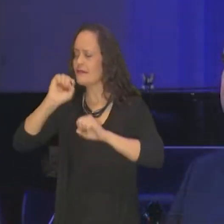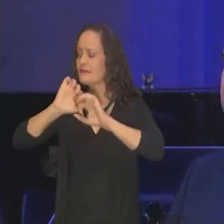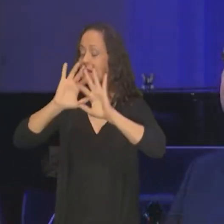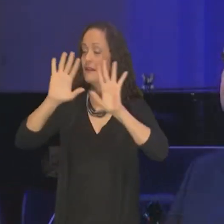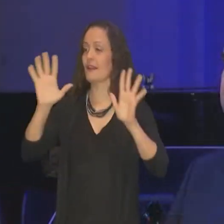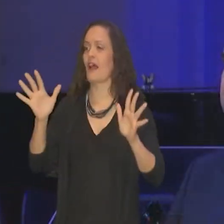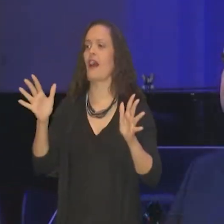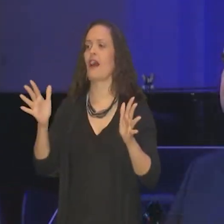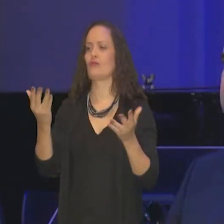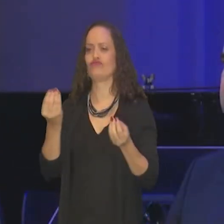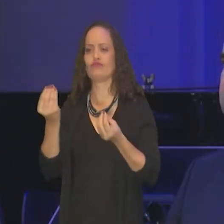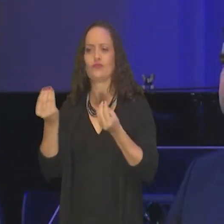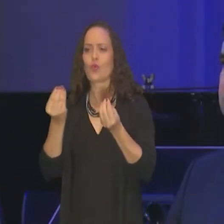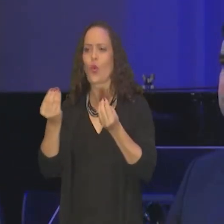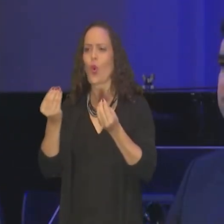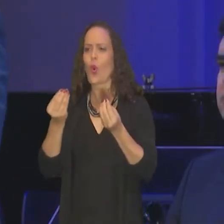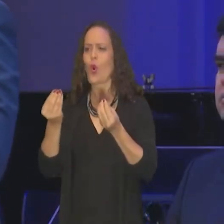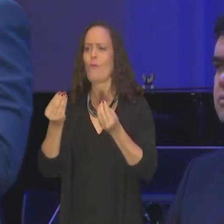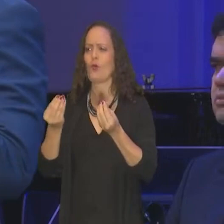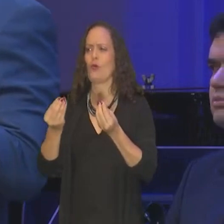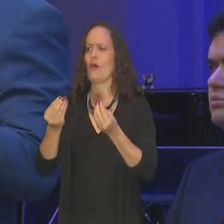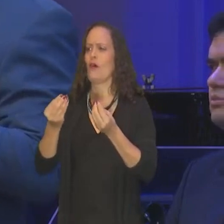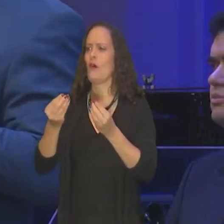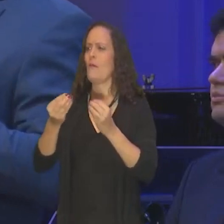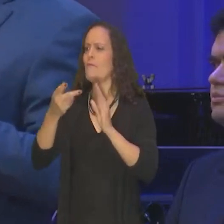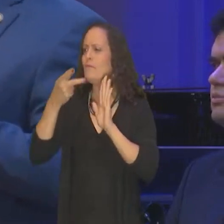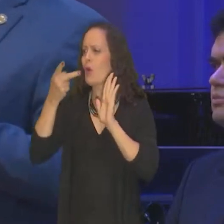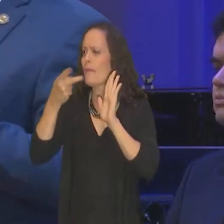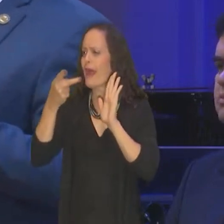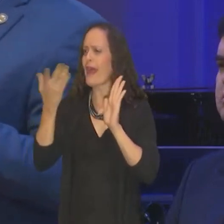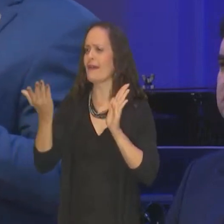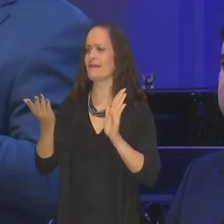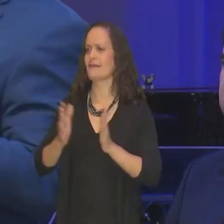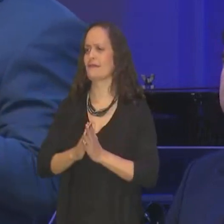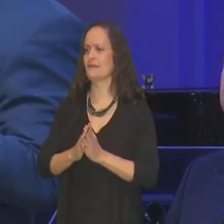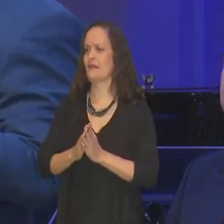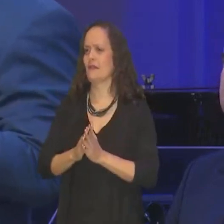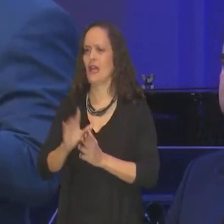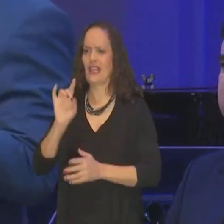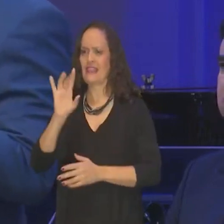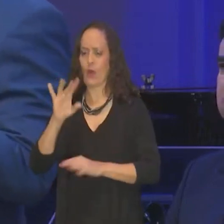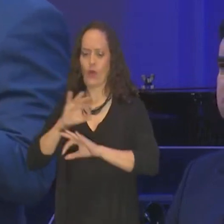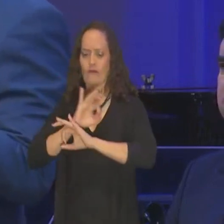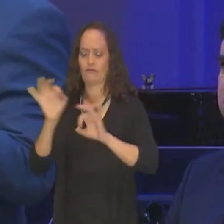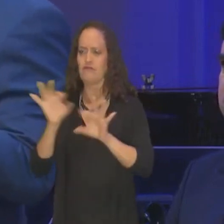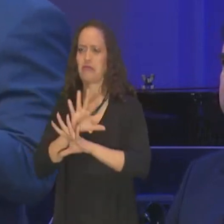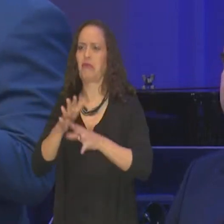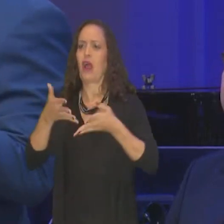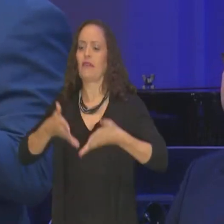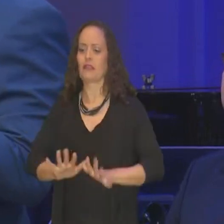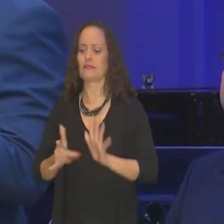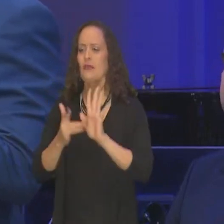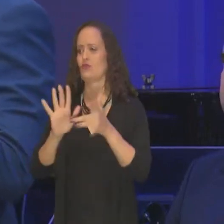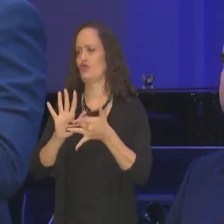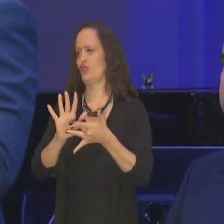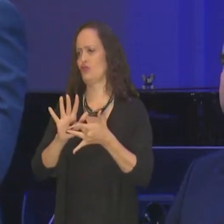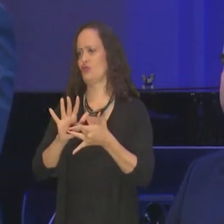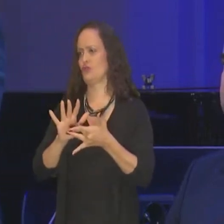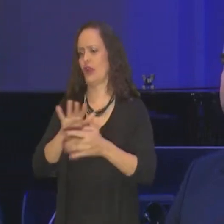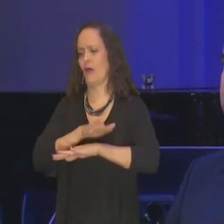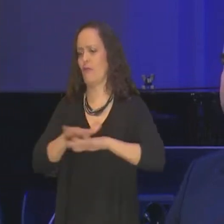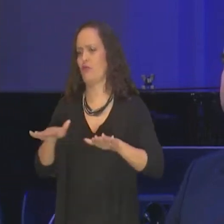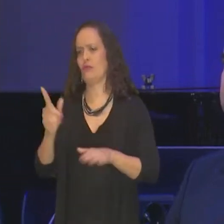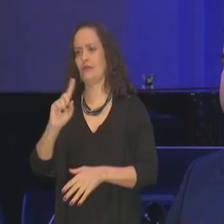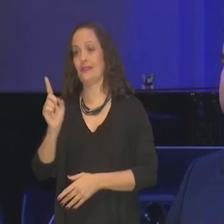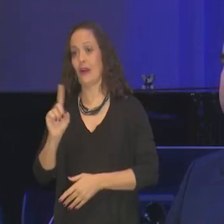dinâmica, dessas profecias que não terminaram com o nascimento de Jesus. É bom que